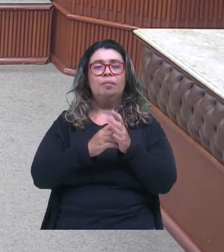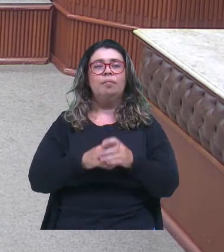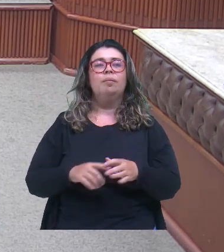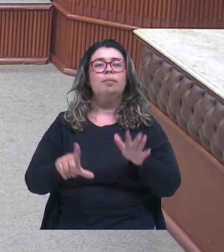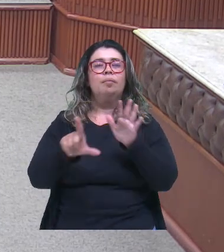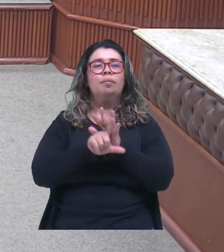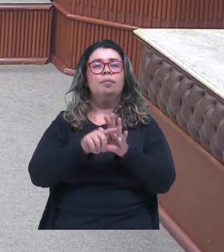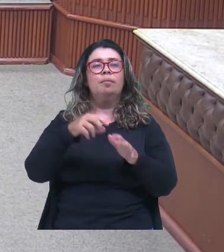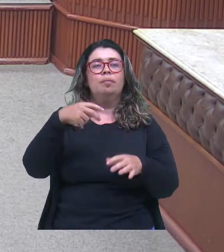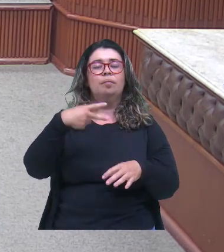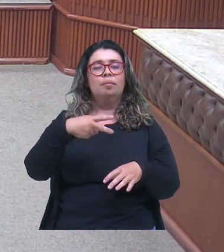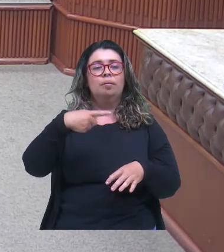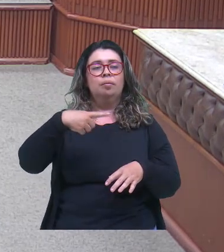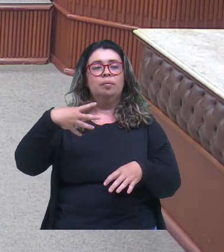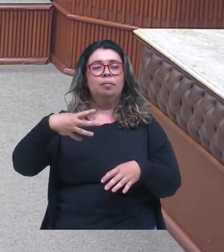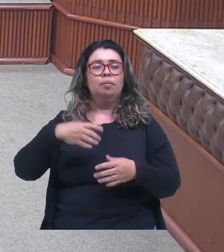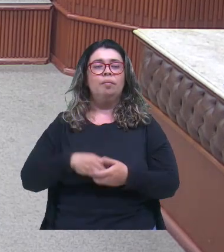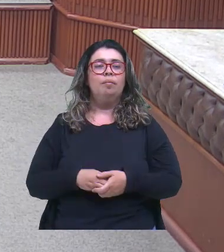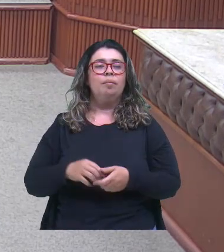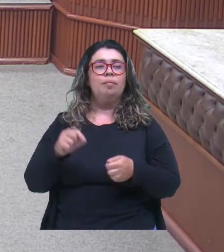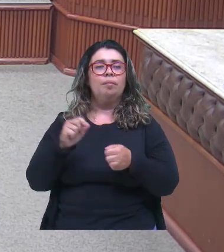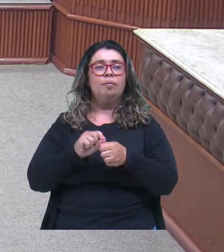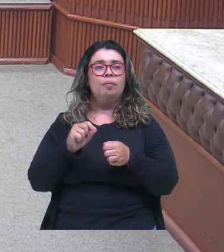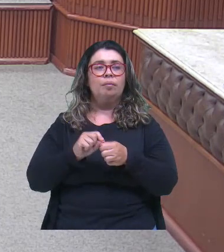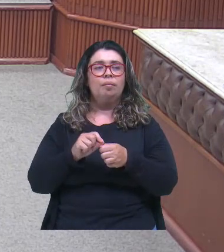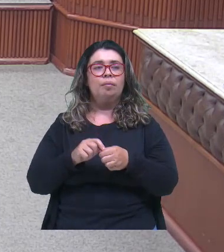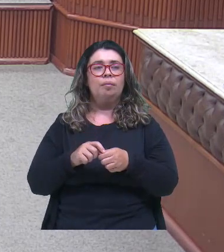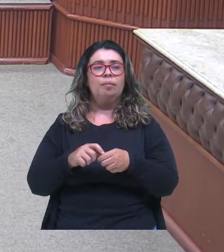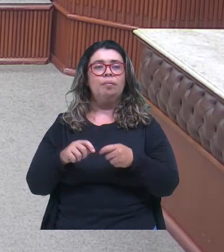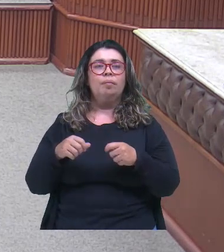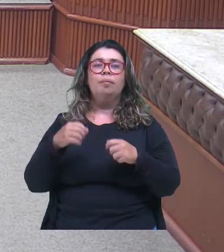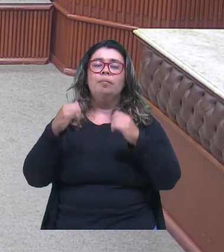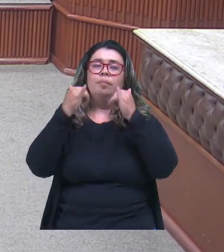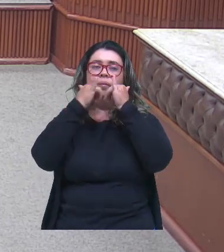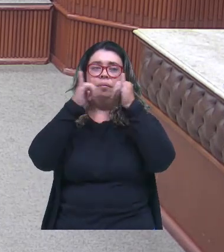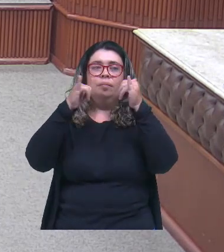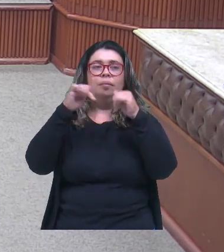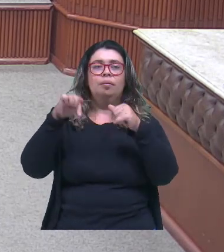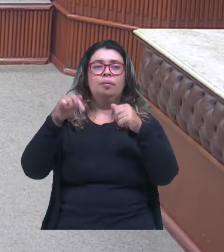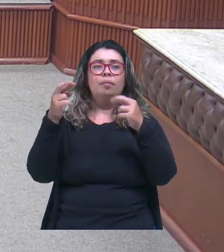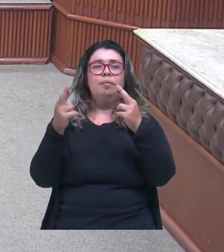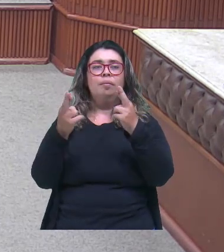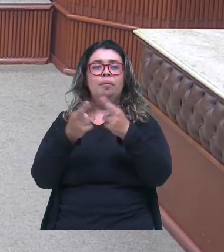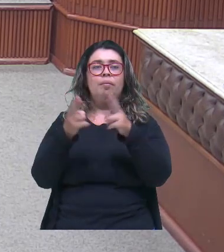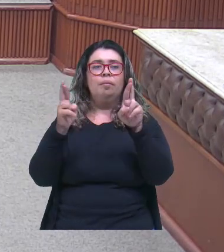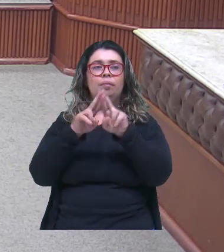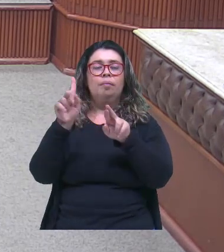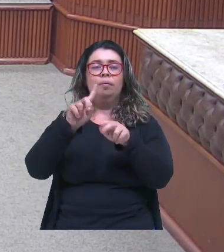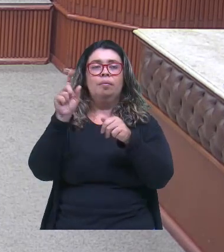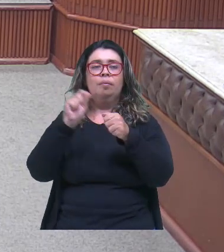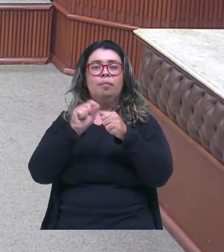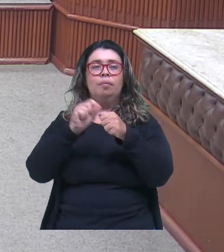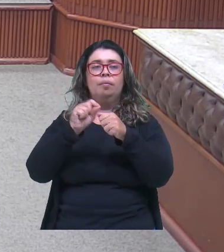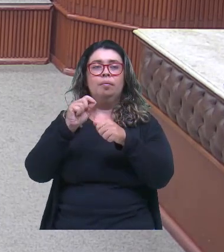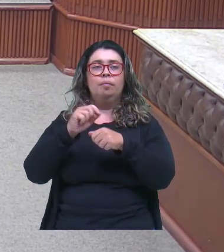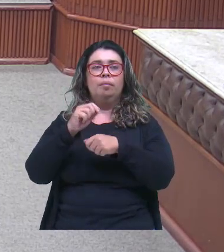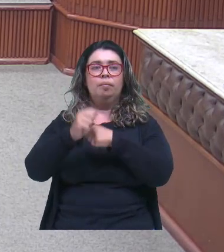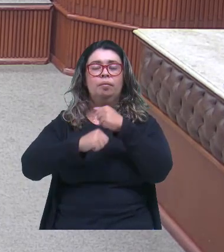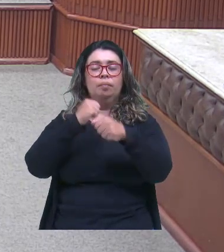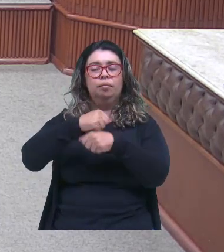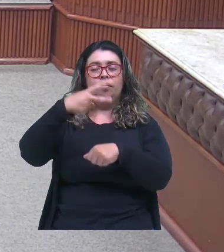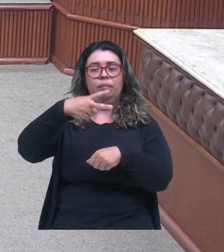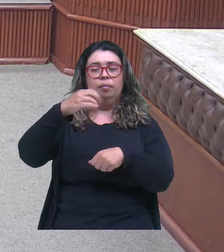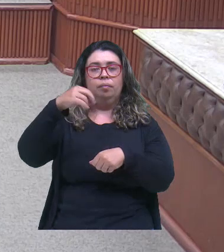414/2021. Se faz oportuno informar que esta cerimônia não foi realizada no ano de